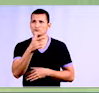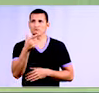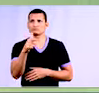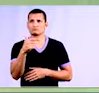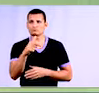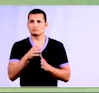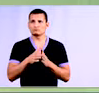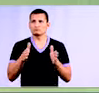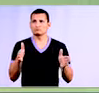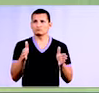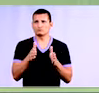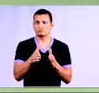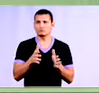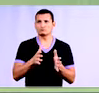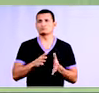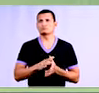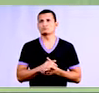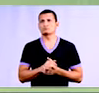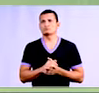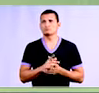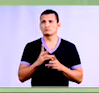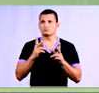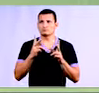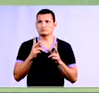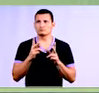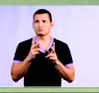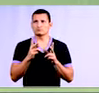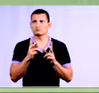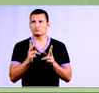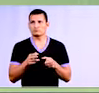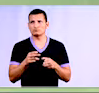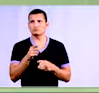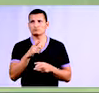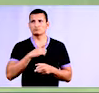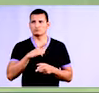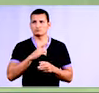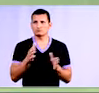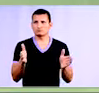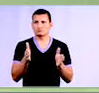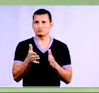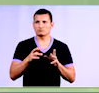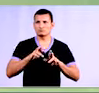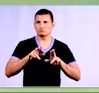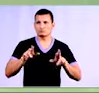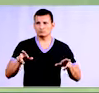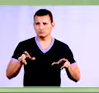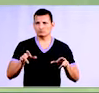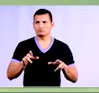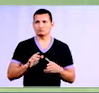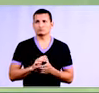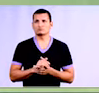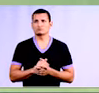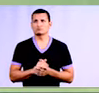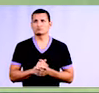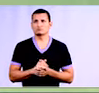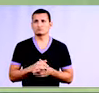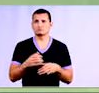os tamanhos, né, iguais, eles possuem tamanhos variados, nós temos que ter